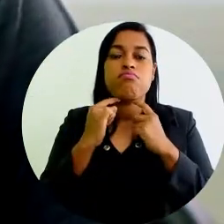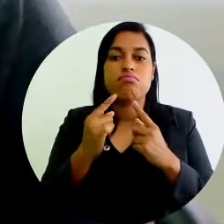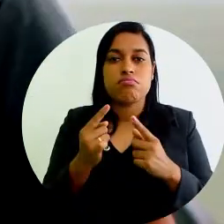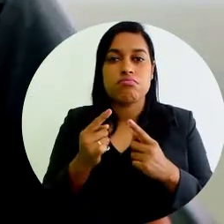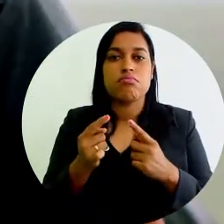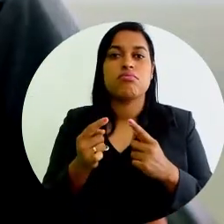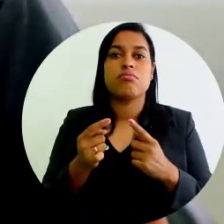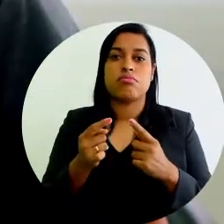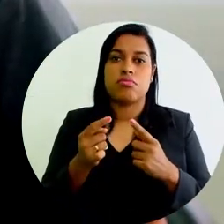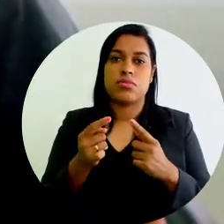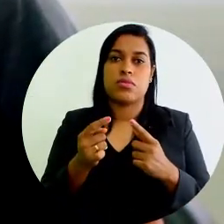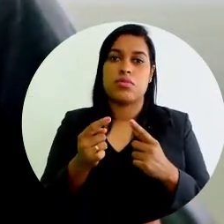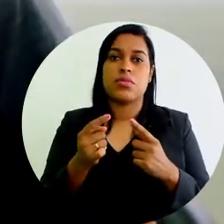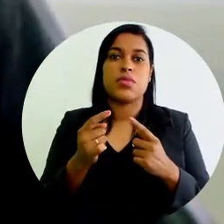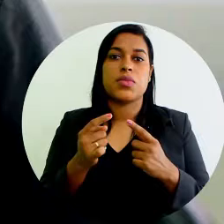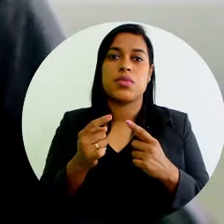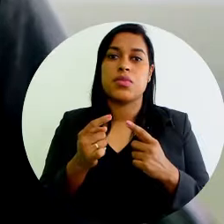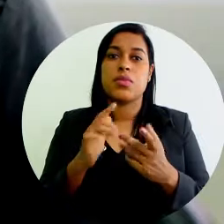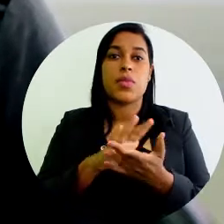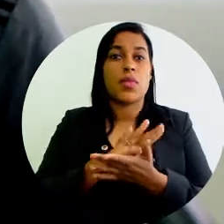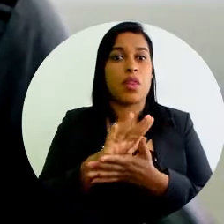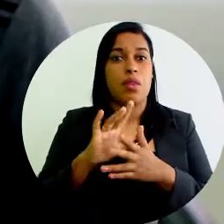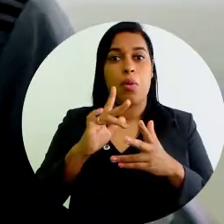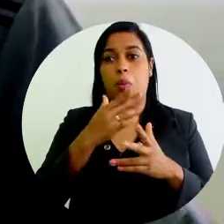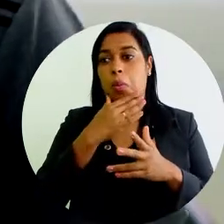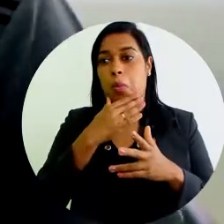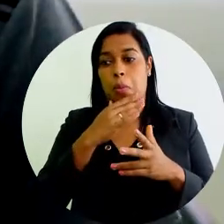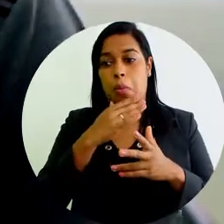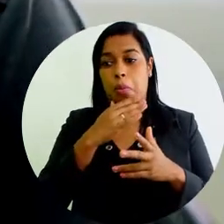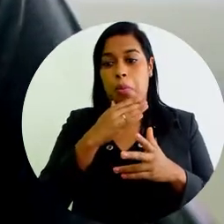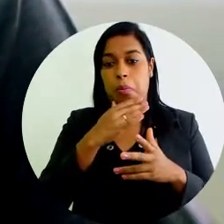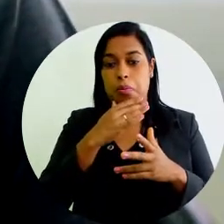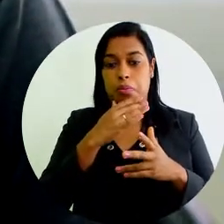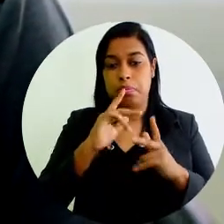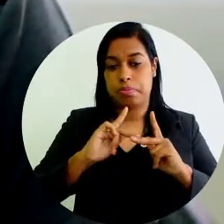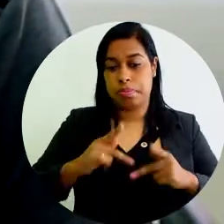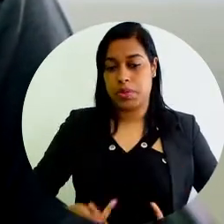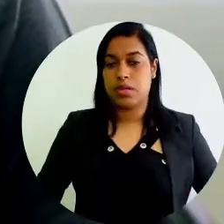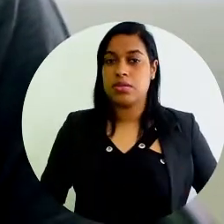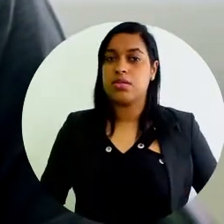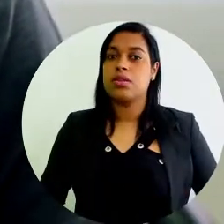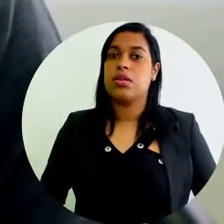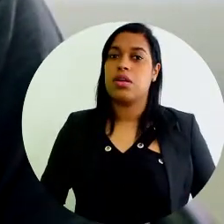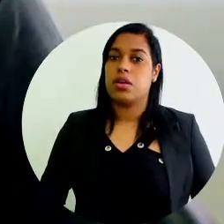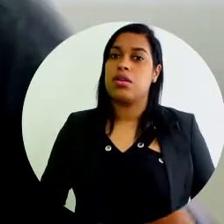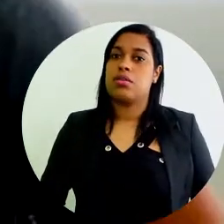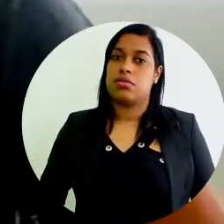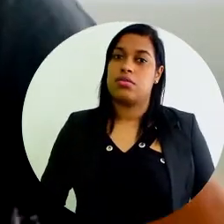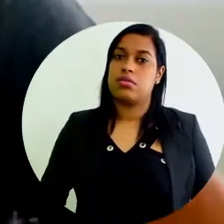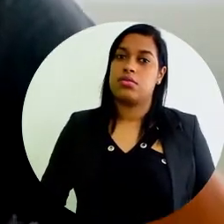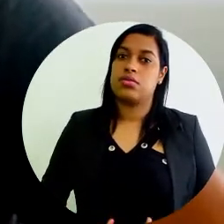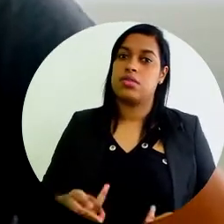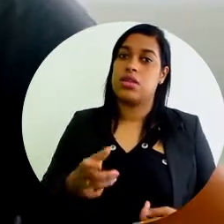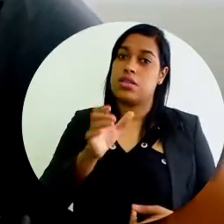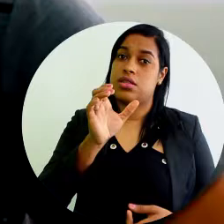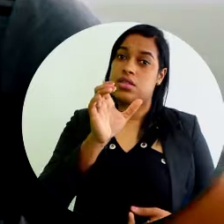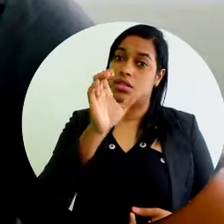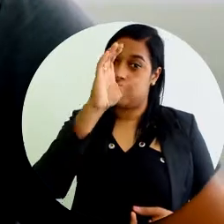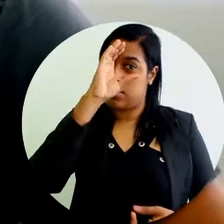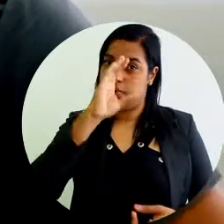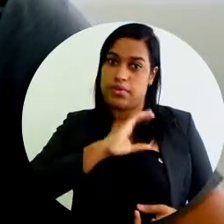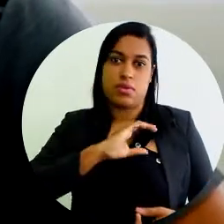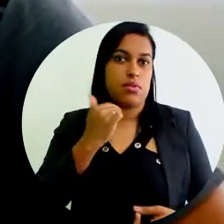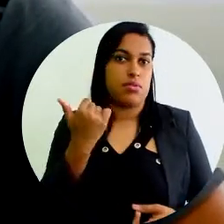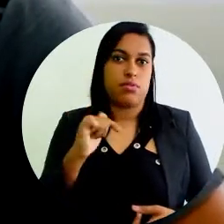tinham nenhuma habilidade aparentemente humana, considerando como humano aí as características